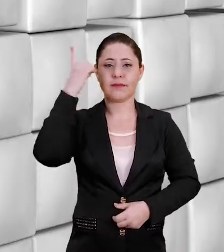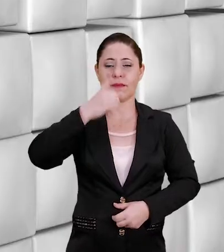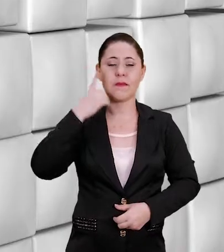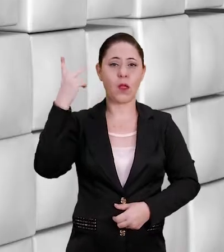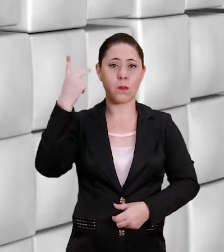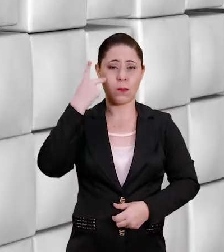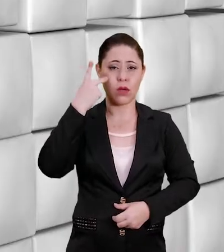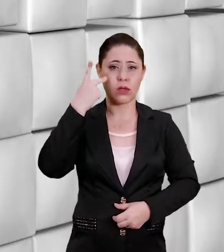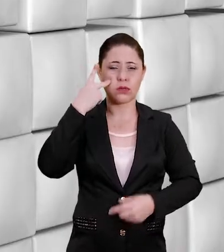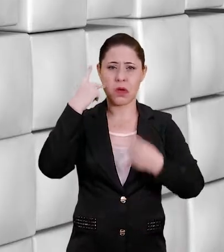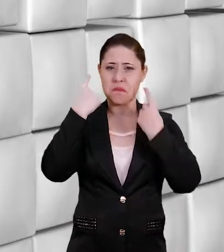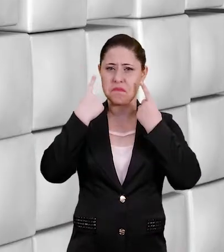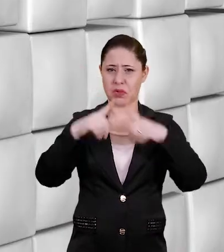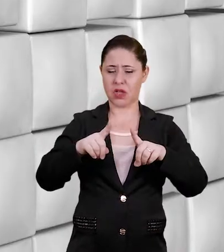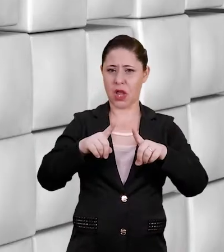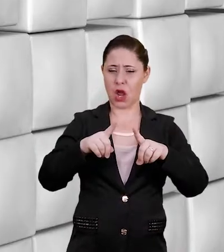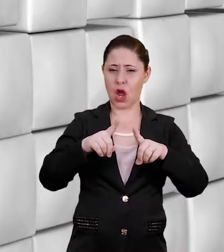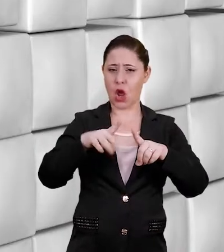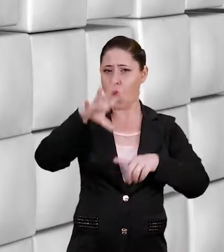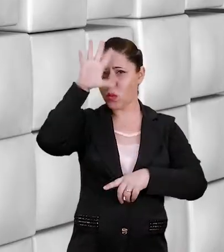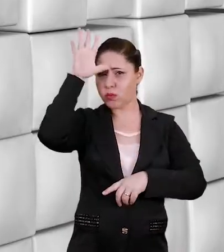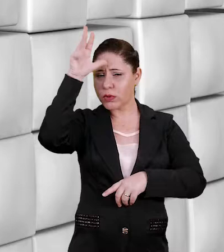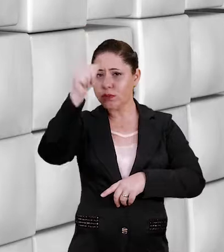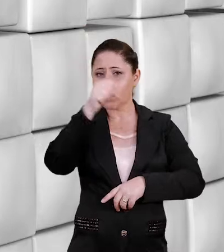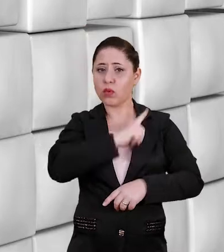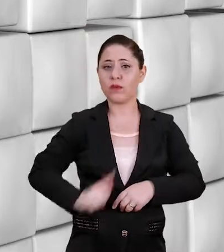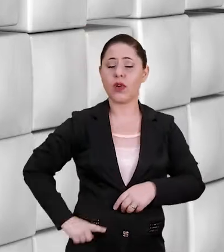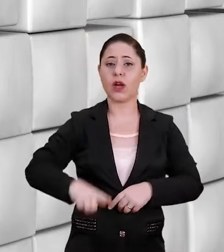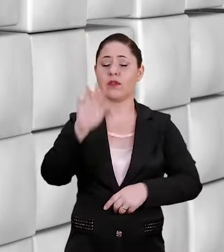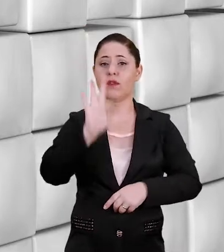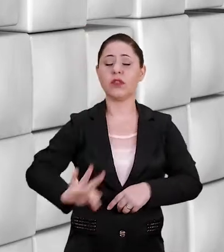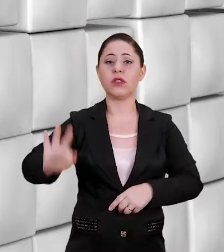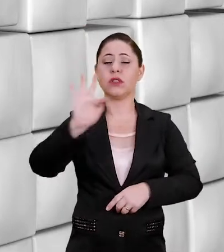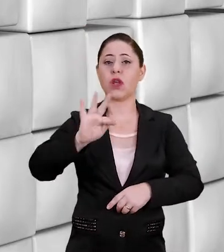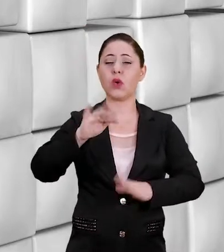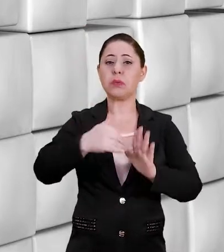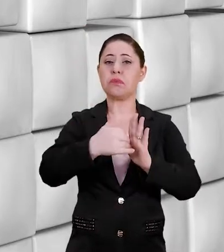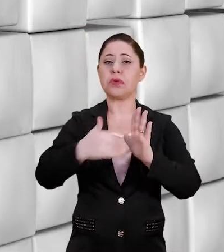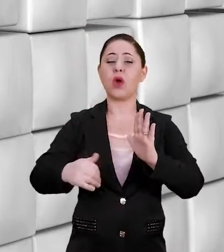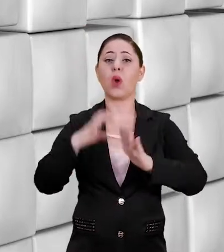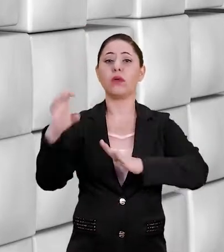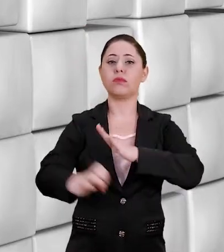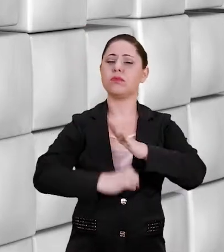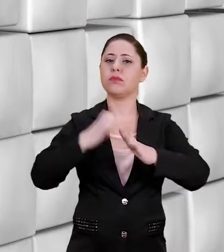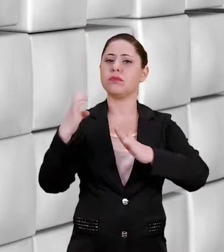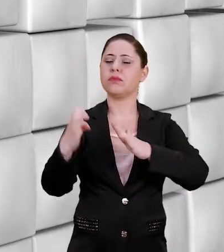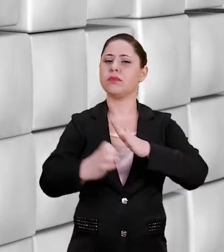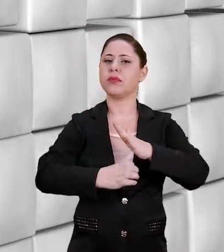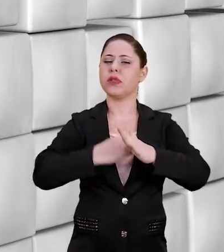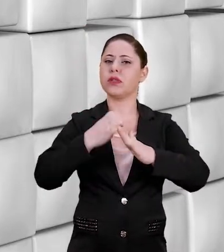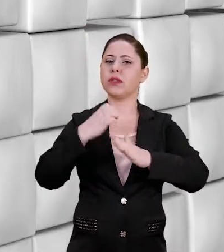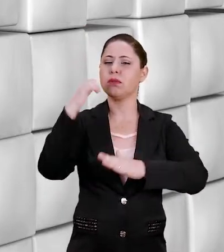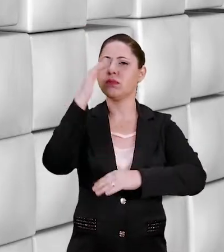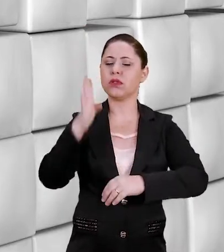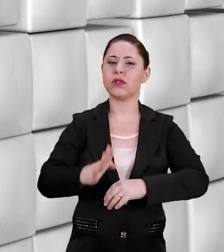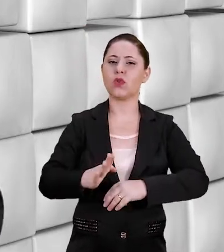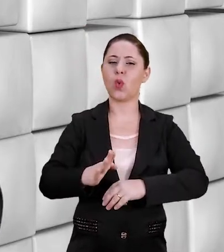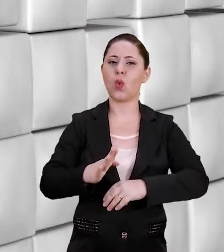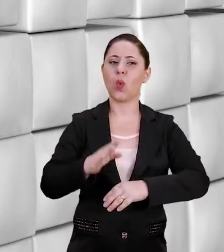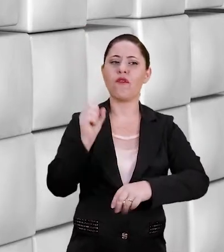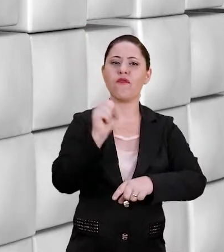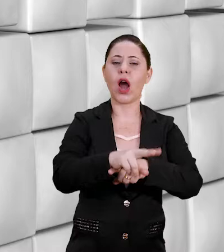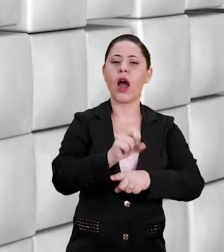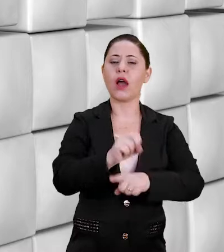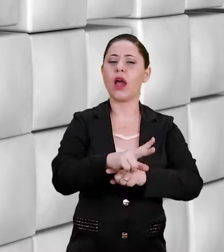O deputado Pedro Kemp criticou a decisão do governo federal que passou a desobrigar empresas brasileiras a contratarem